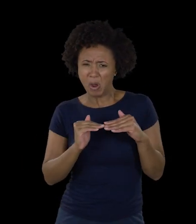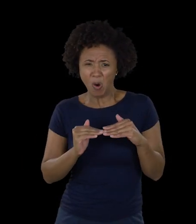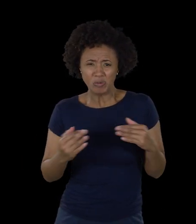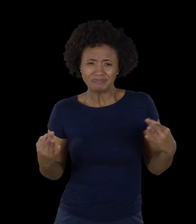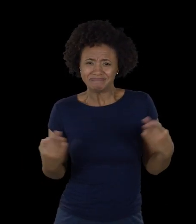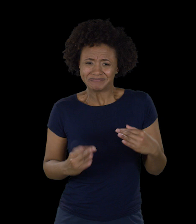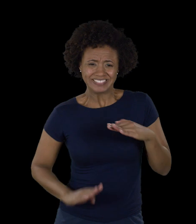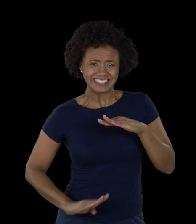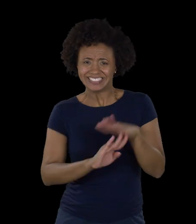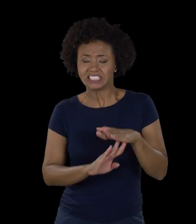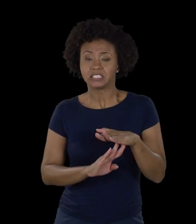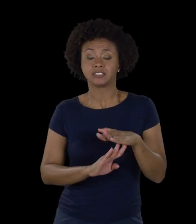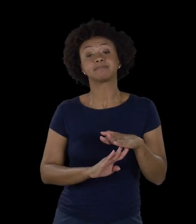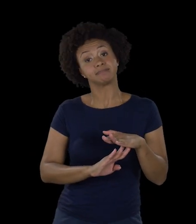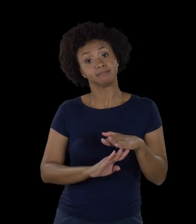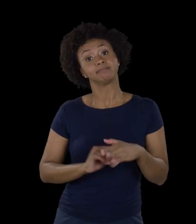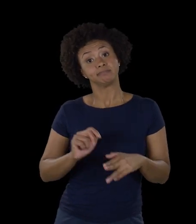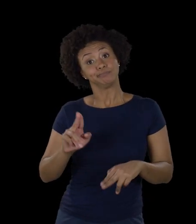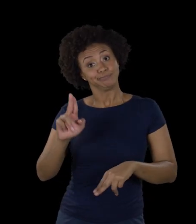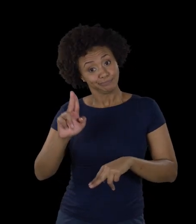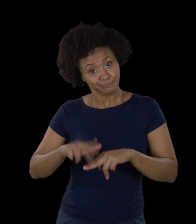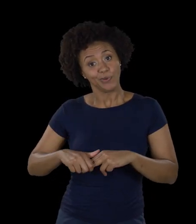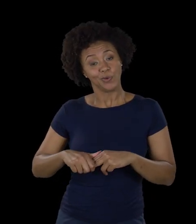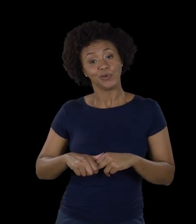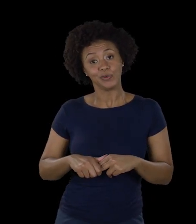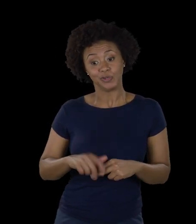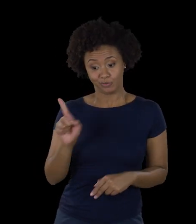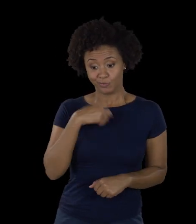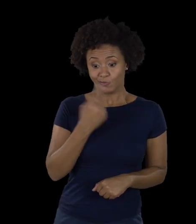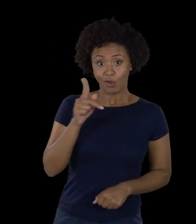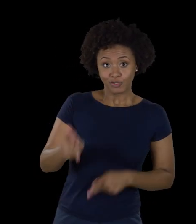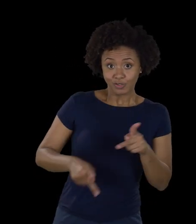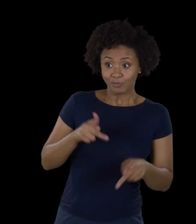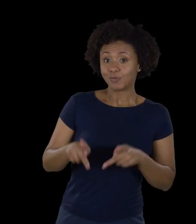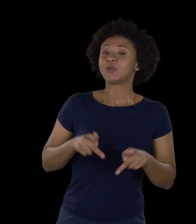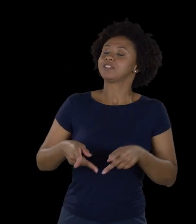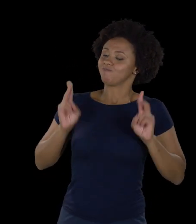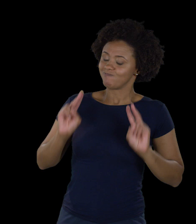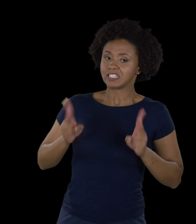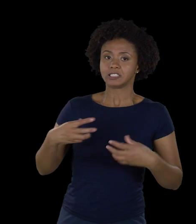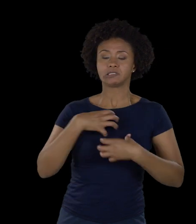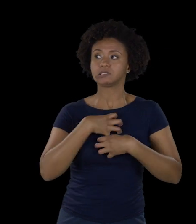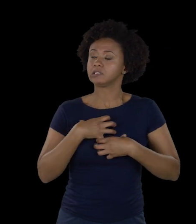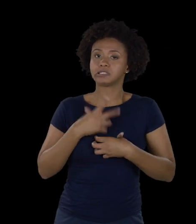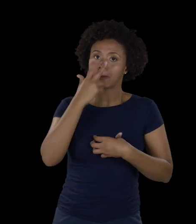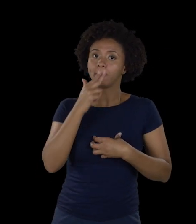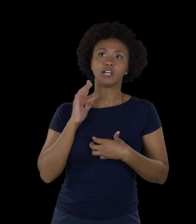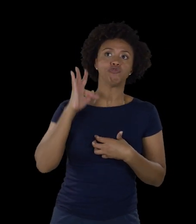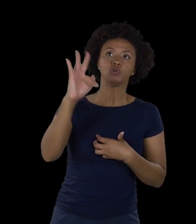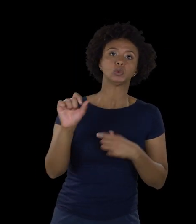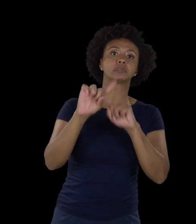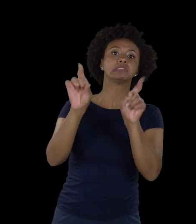isso, a sensação predominante é que não estamos nos preparando de uma forma adequada para enfrentar o